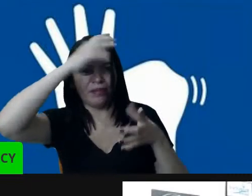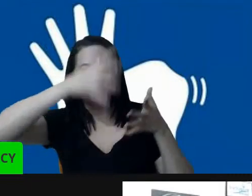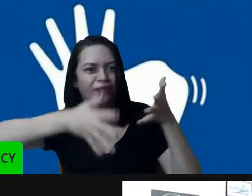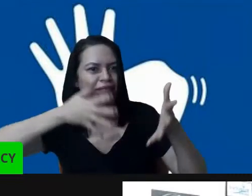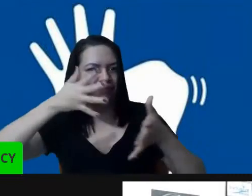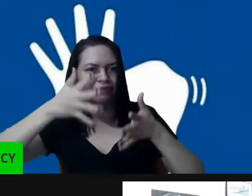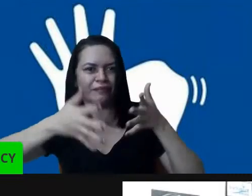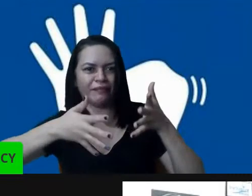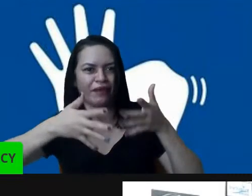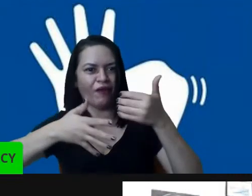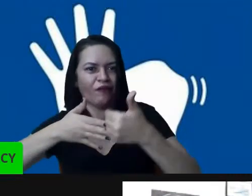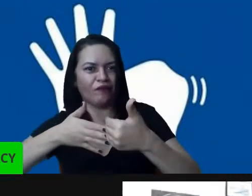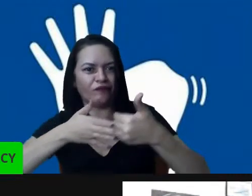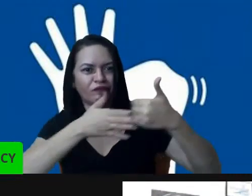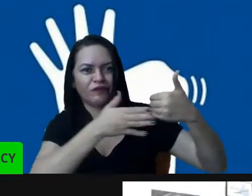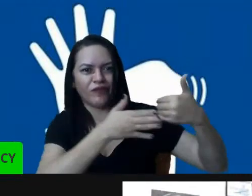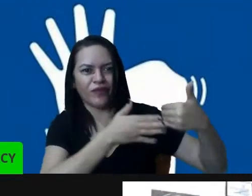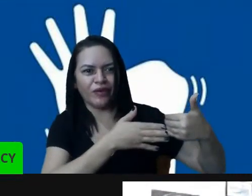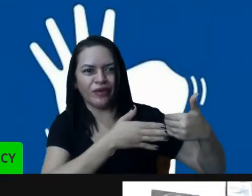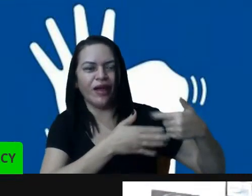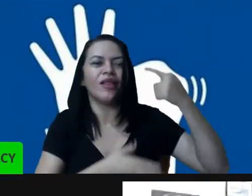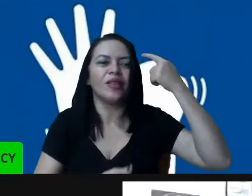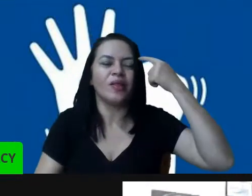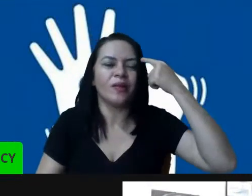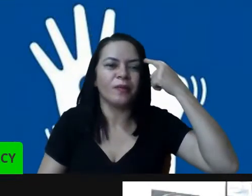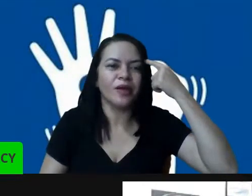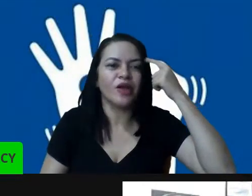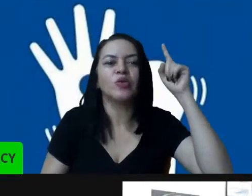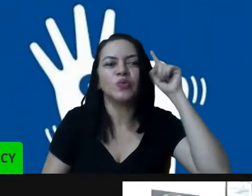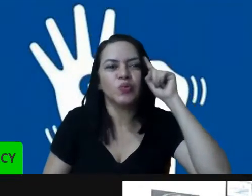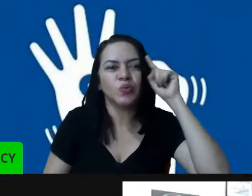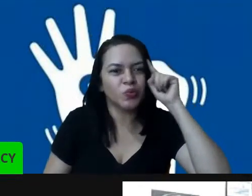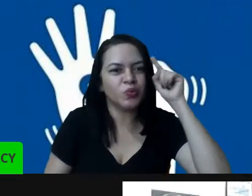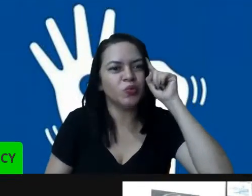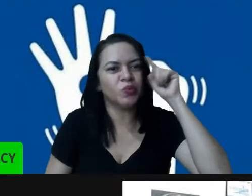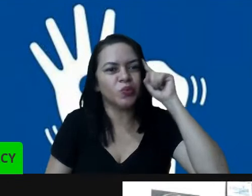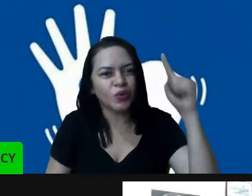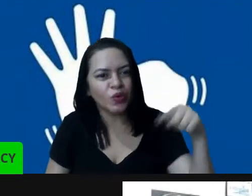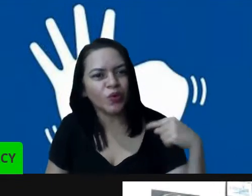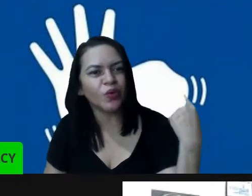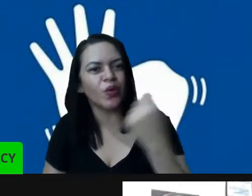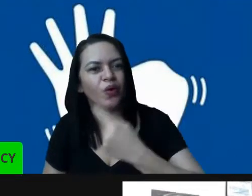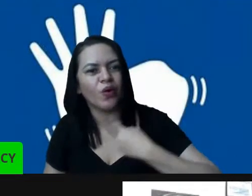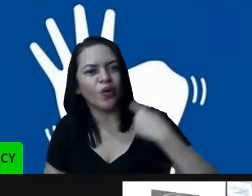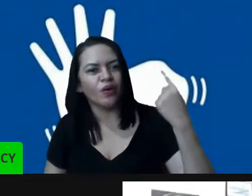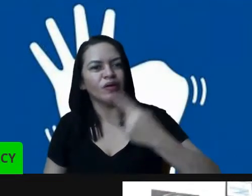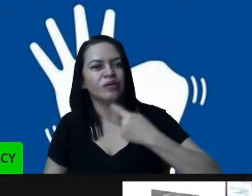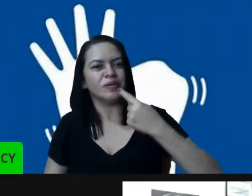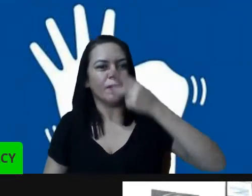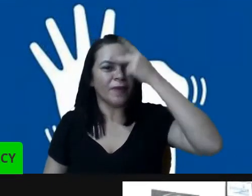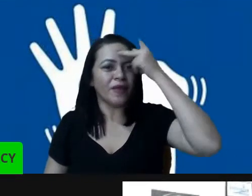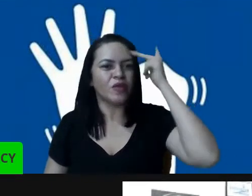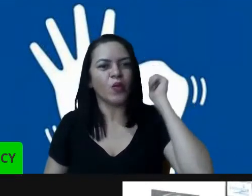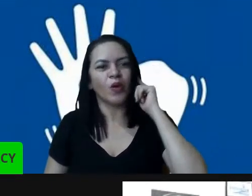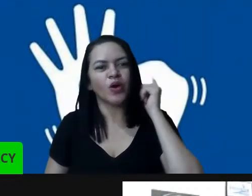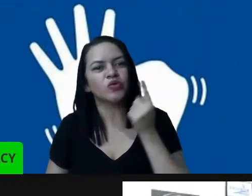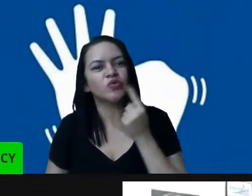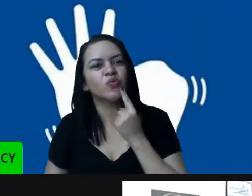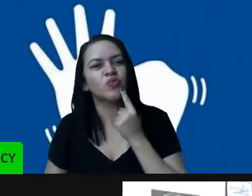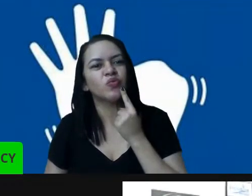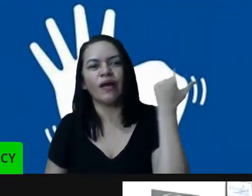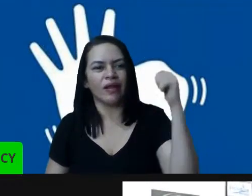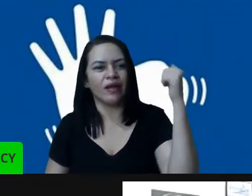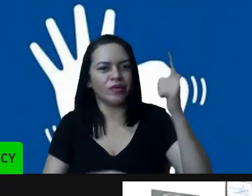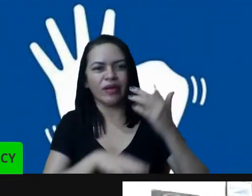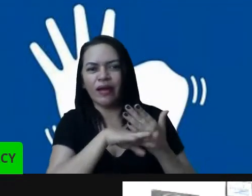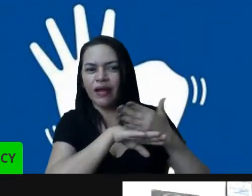Agora você imagina o quanto isso acontece no nosso dia a dia. O quanto as pessoas surdas não têm acesso à